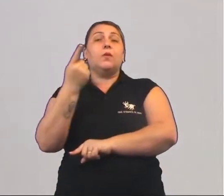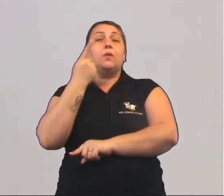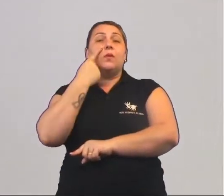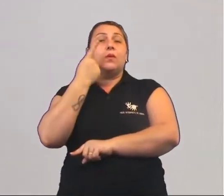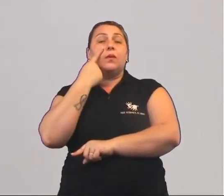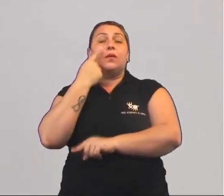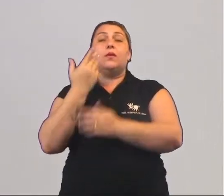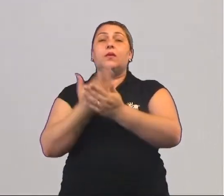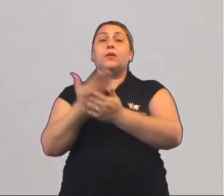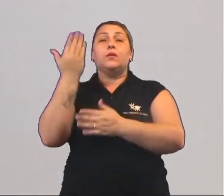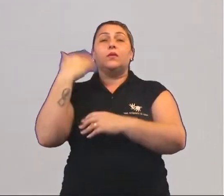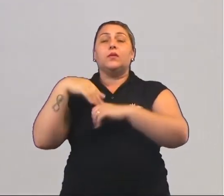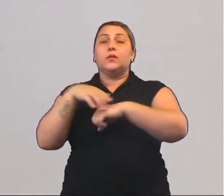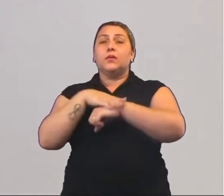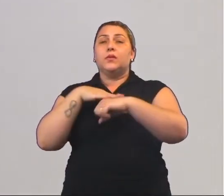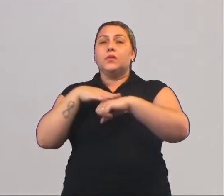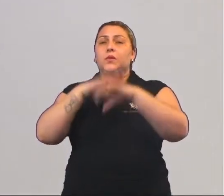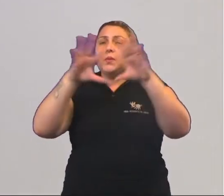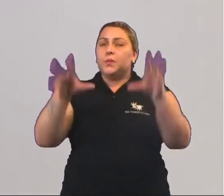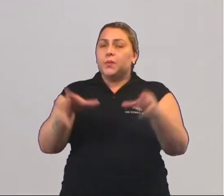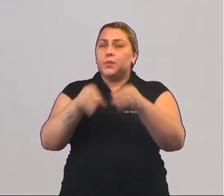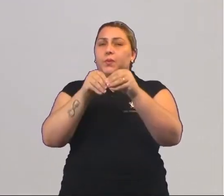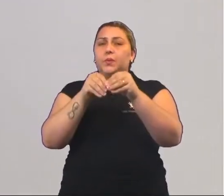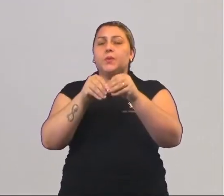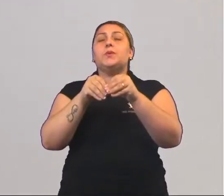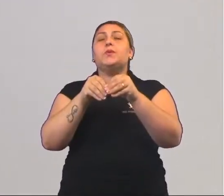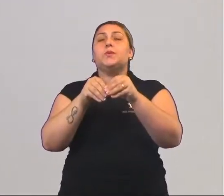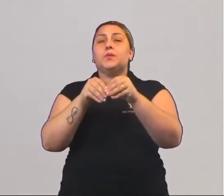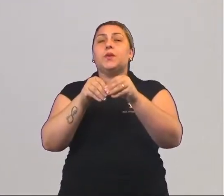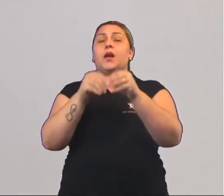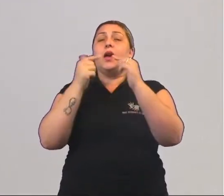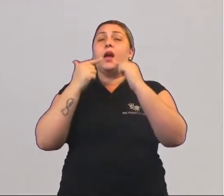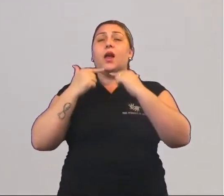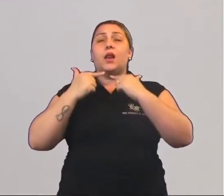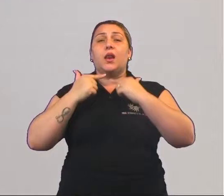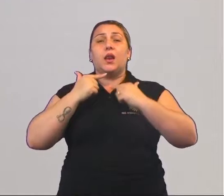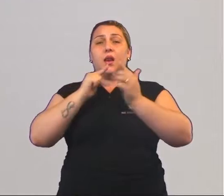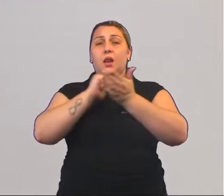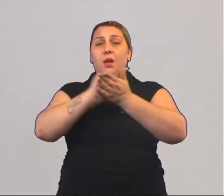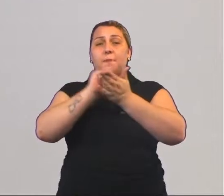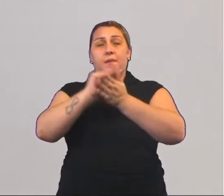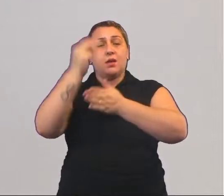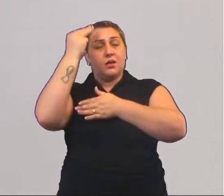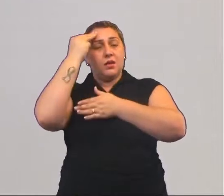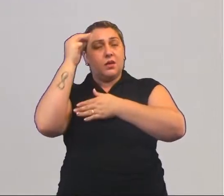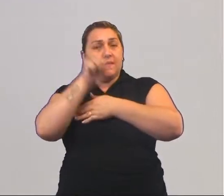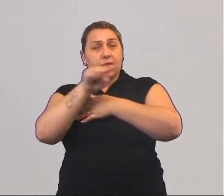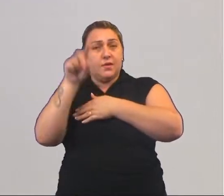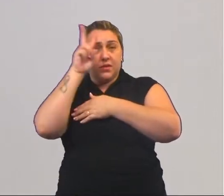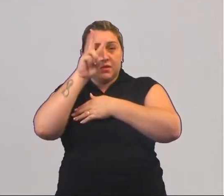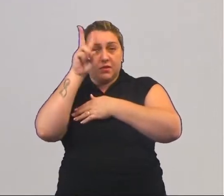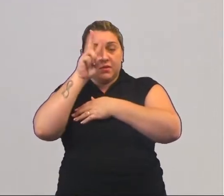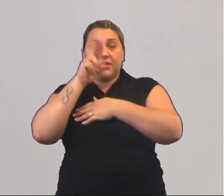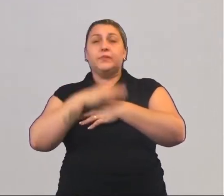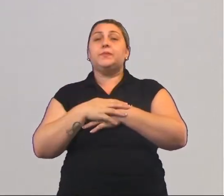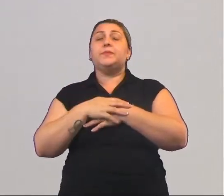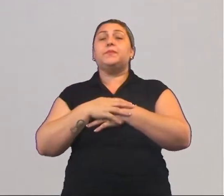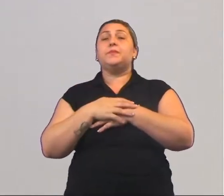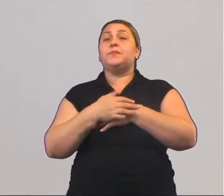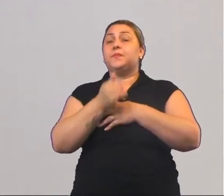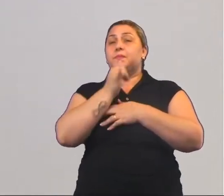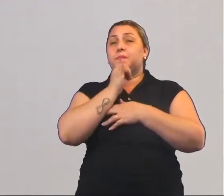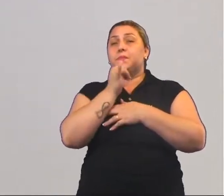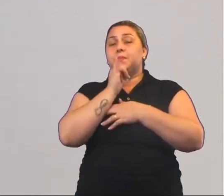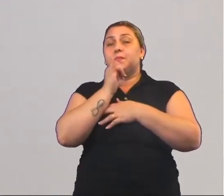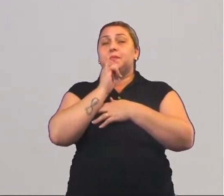aula passada nós conversamos de forma bem resumida sobre a higiene mental, vocês lembram disso? A gente deu ali até como